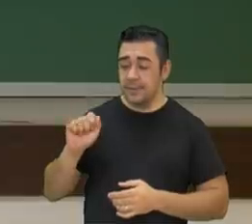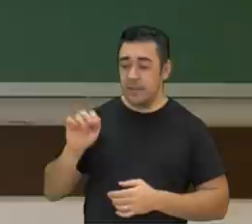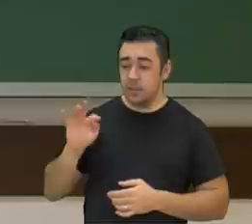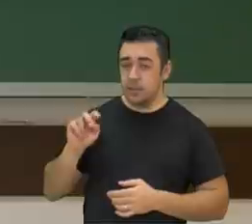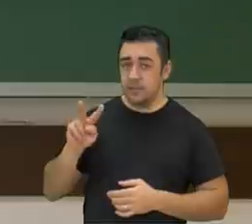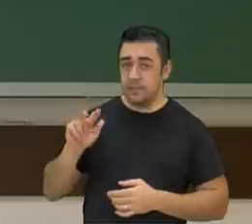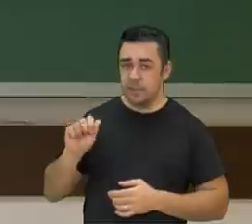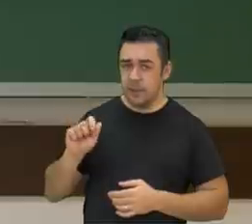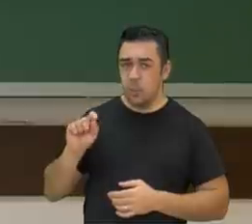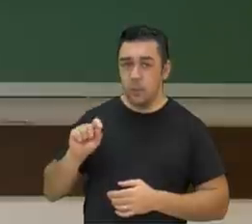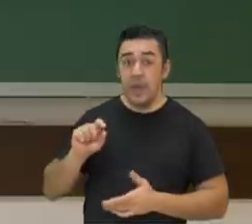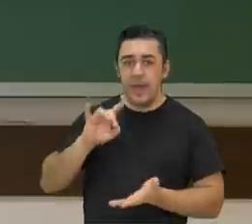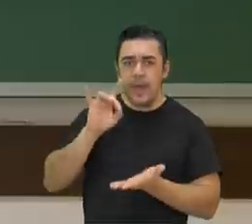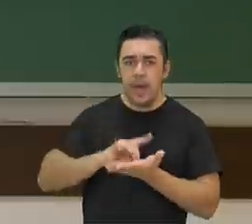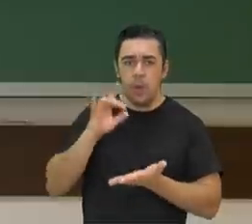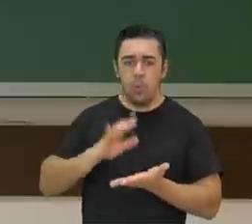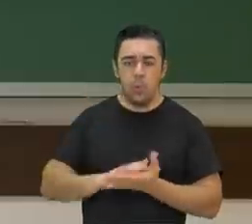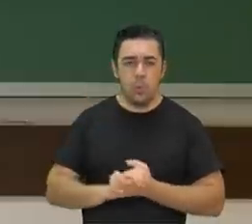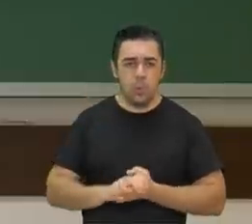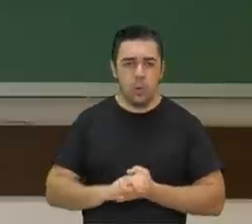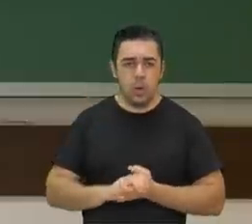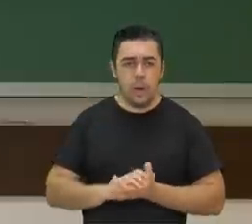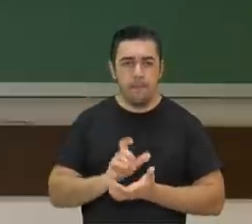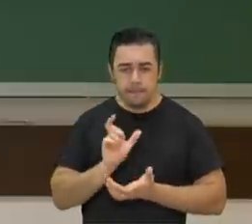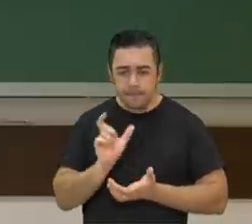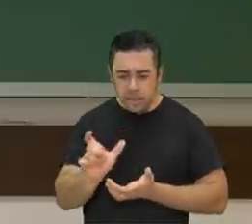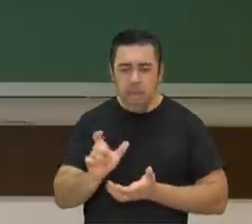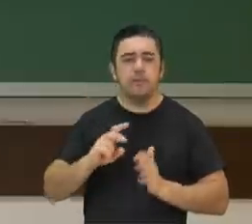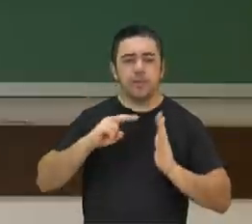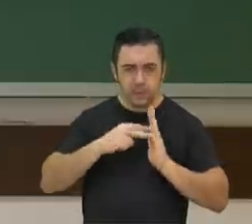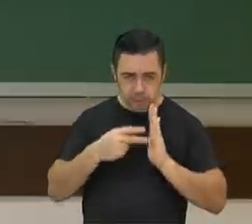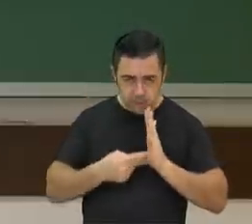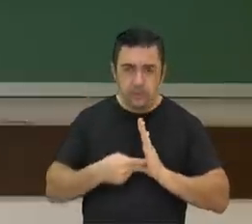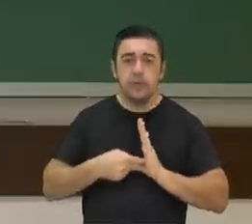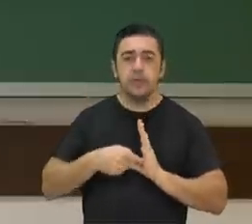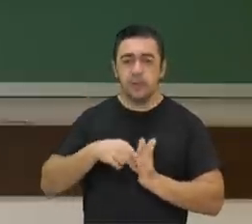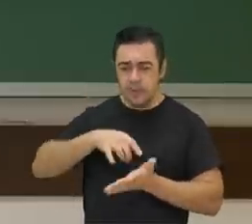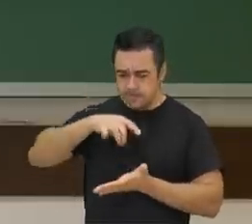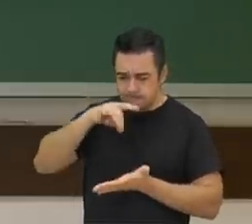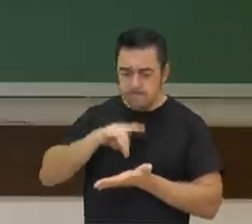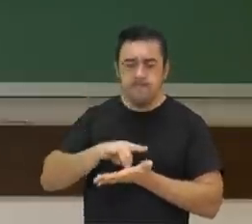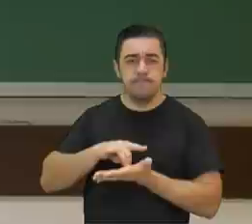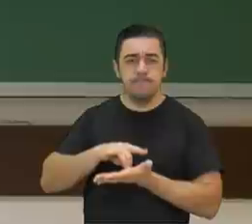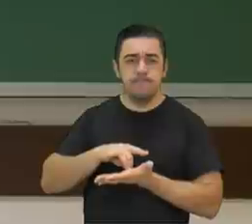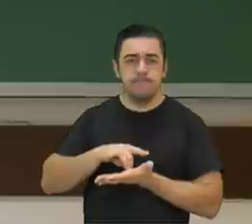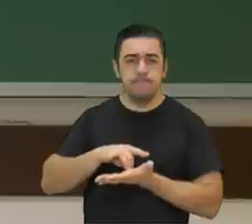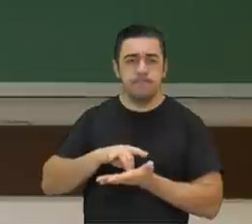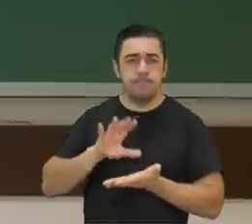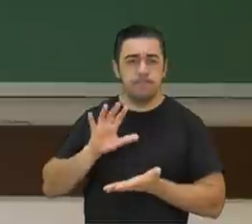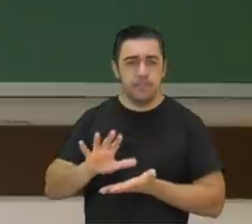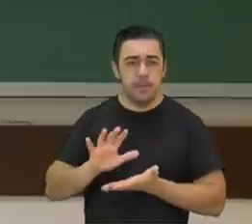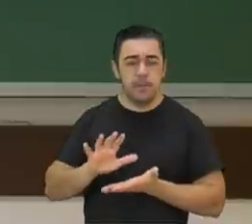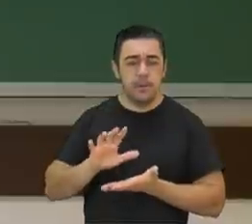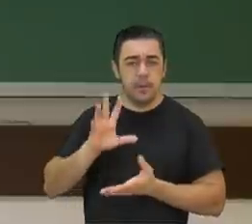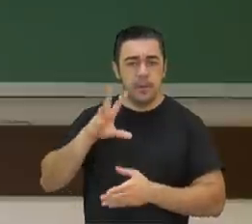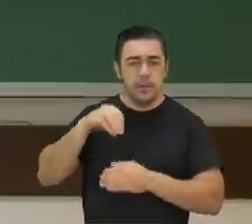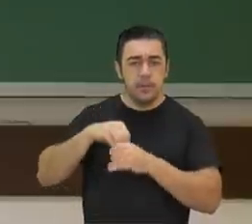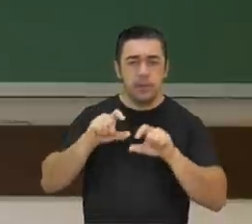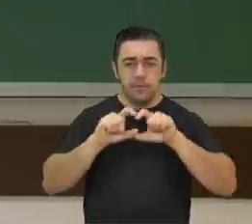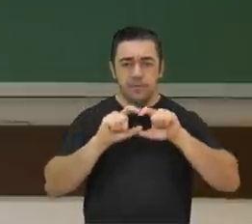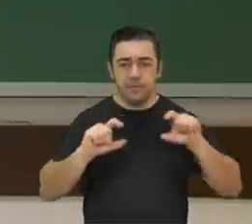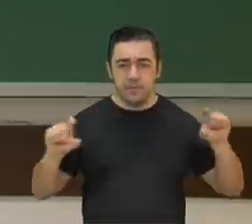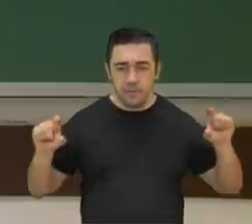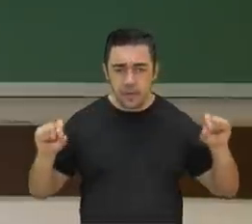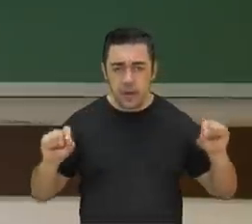que ilustra a realidade, né? A palavra que está ali, ela significa ipsis literis, o seu sentido literal, dentro daquela frase, dentro